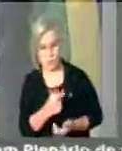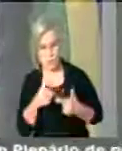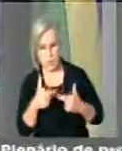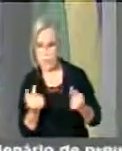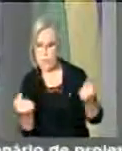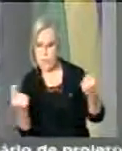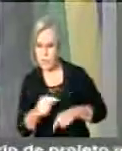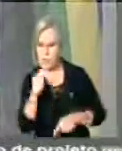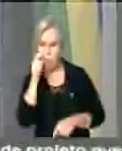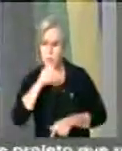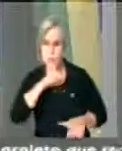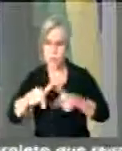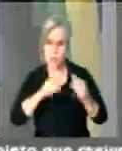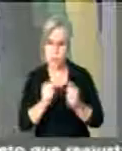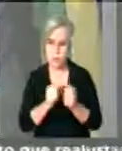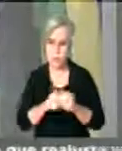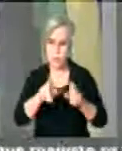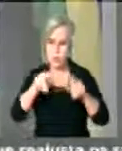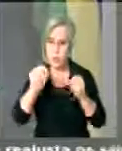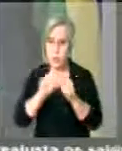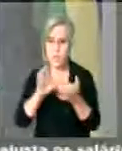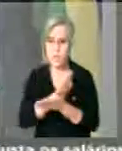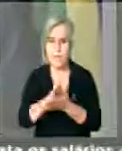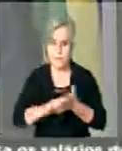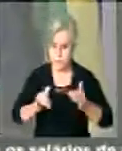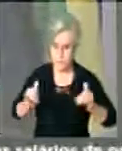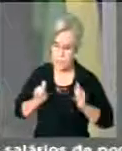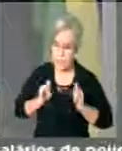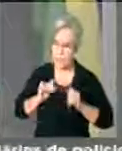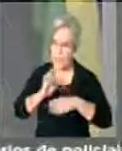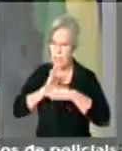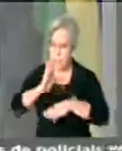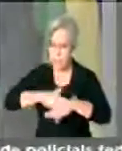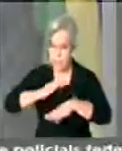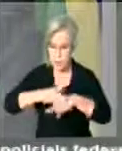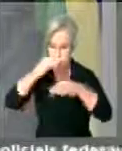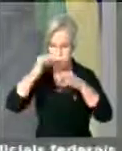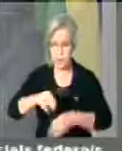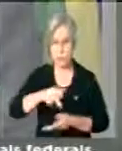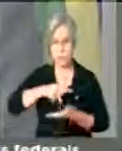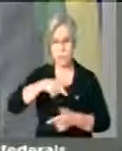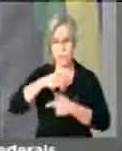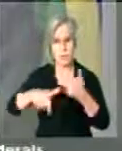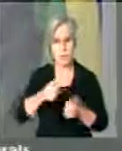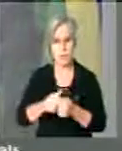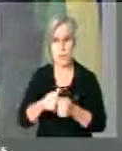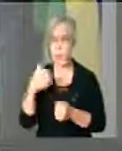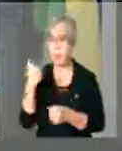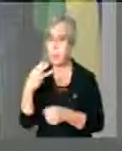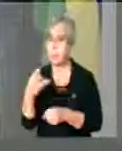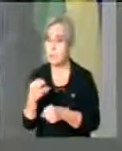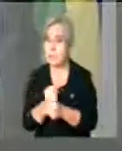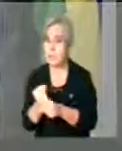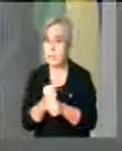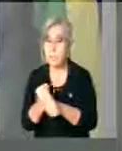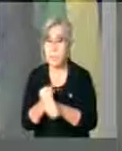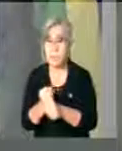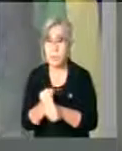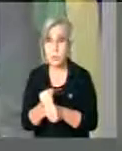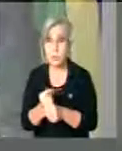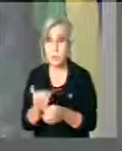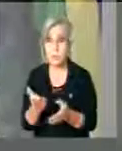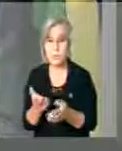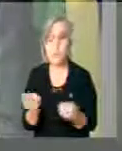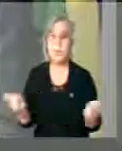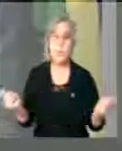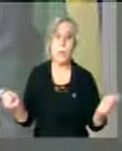dos trabalhadores, nunca fez nada pelos trabalhadores. Em 13 anos, poderia